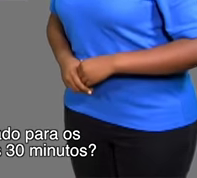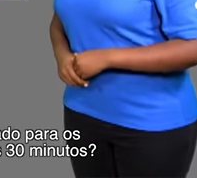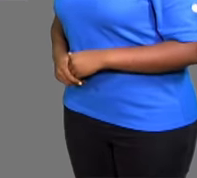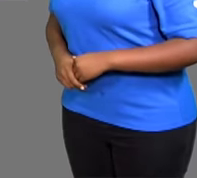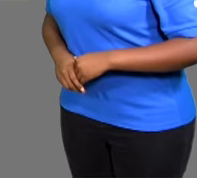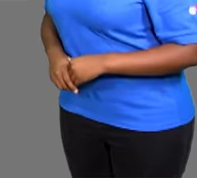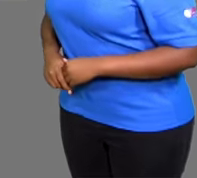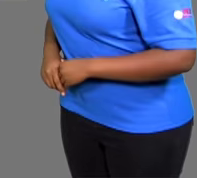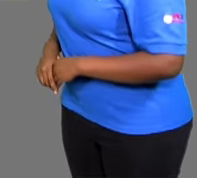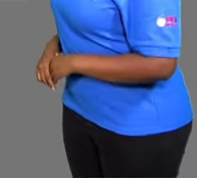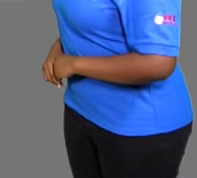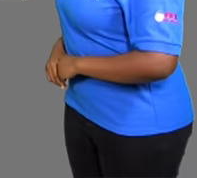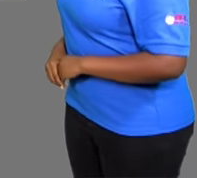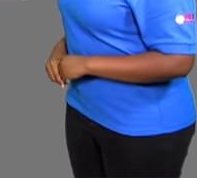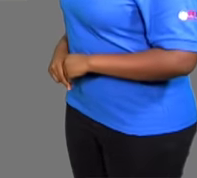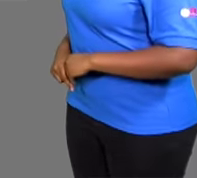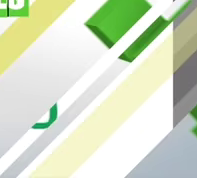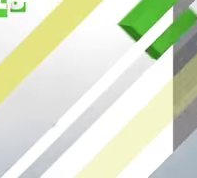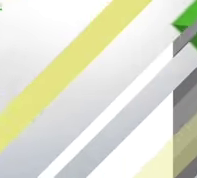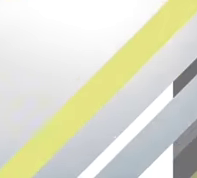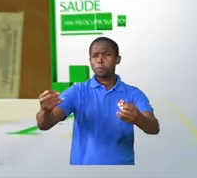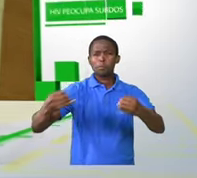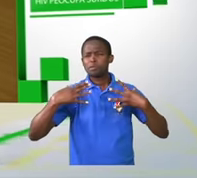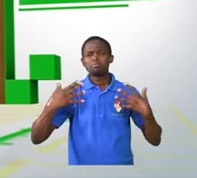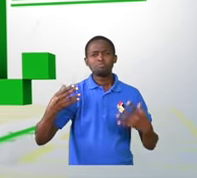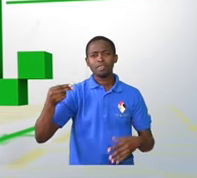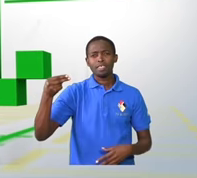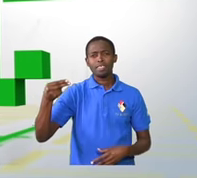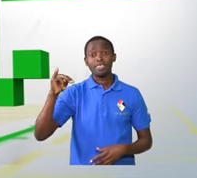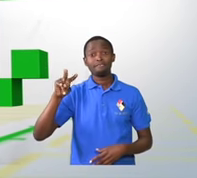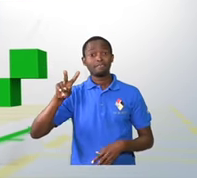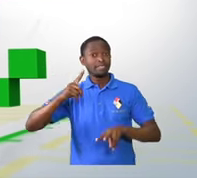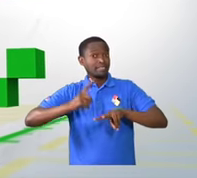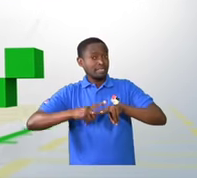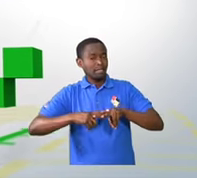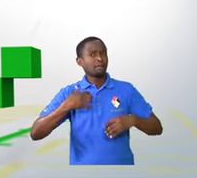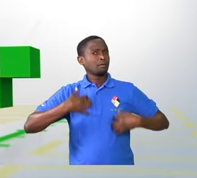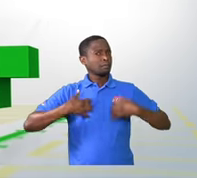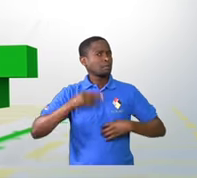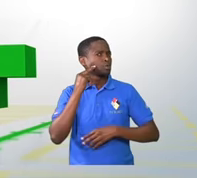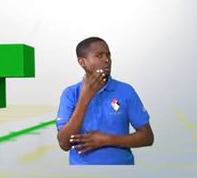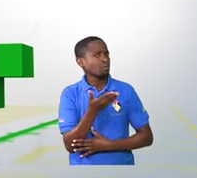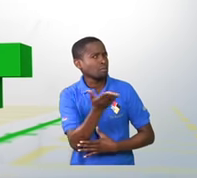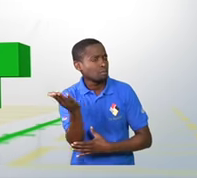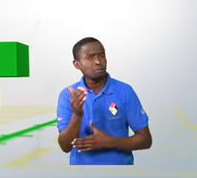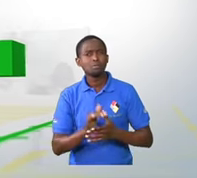minutos? Veja. Diagnóstico de HIV preocupa surdos.